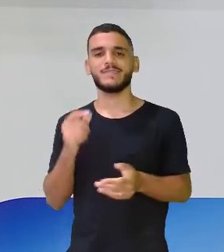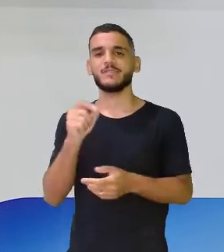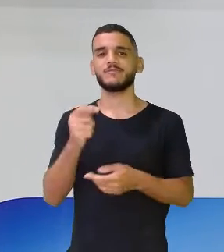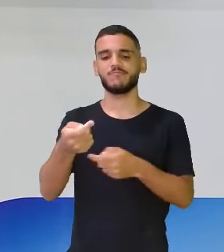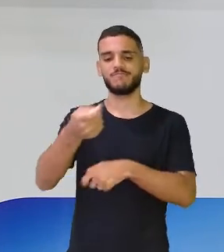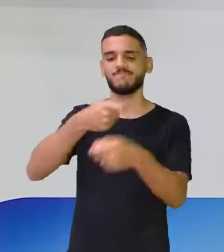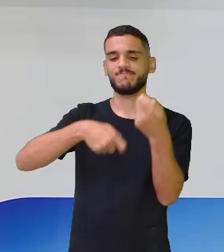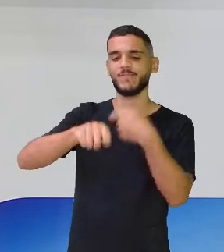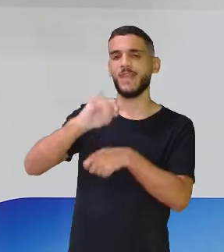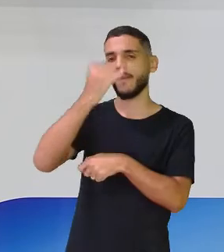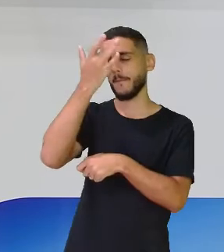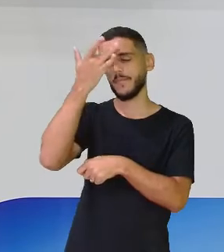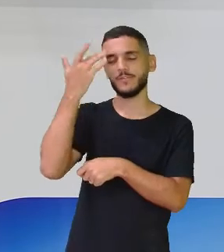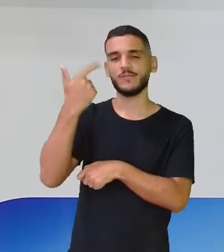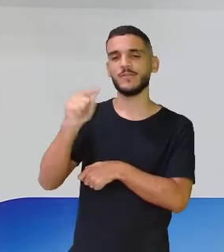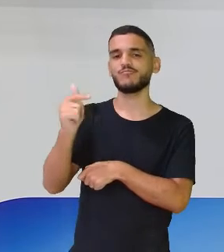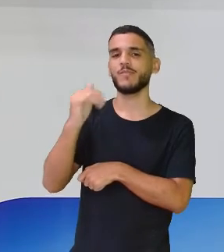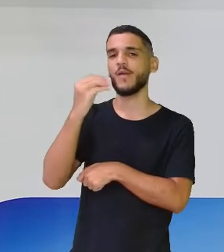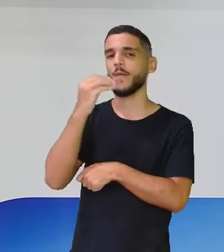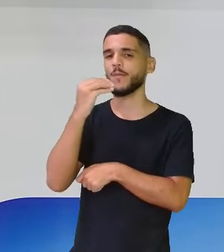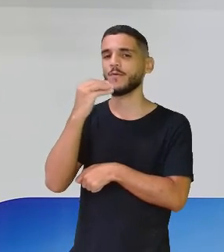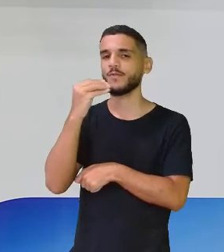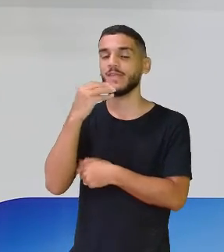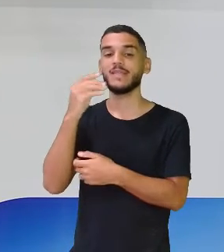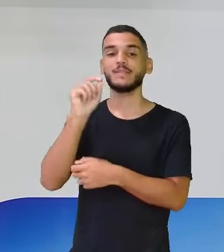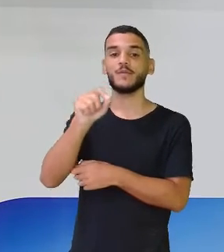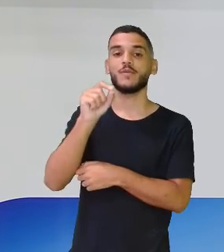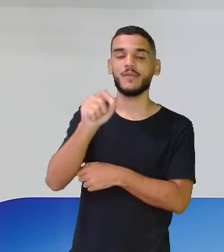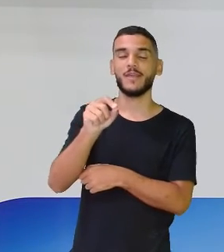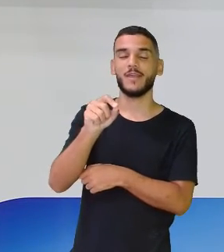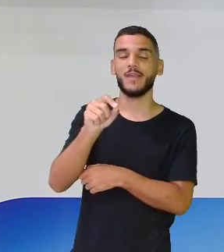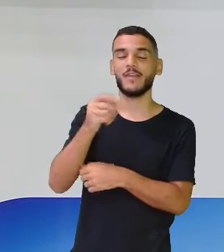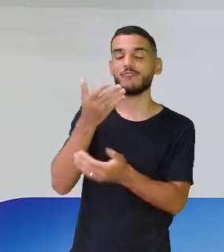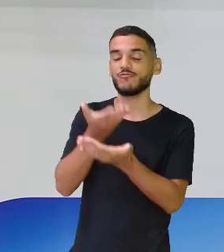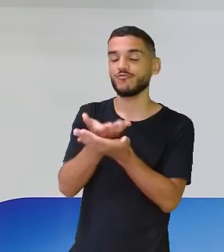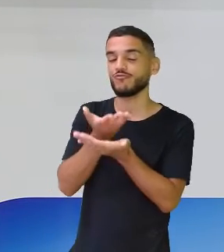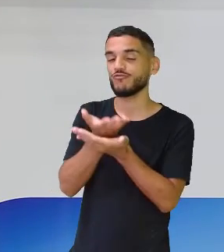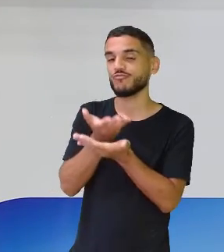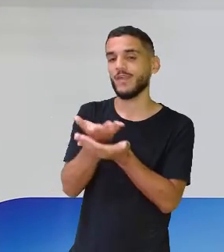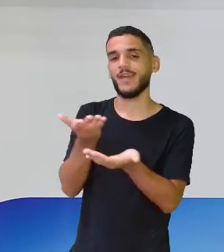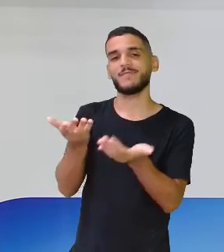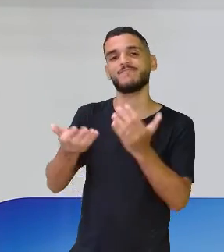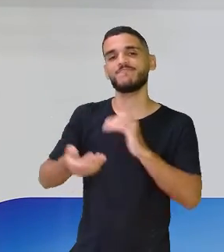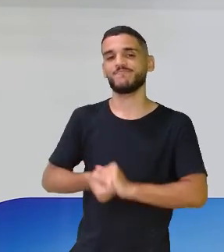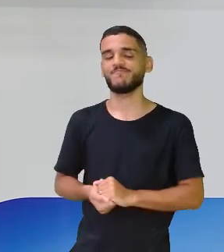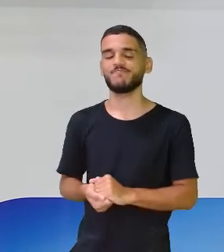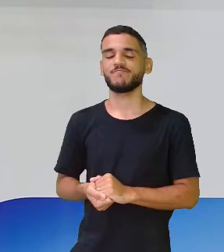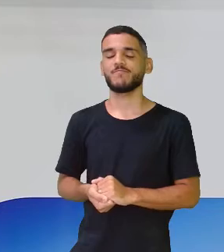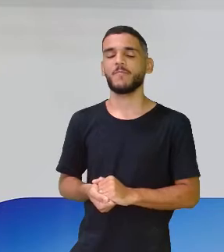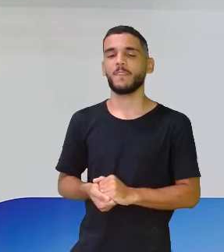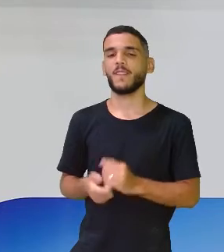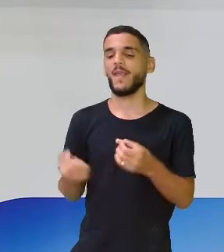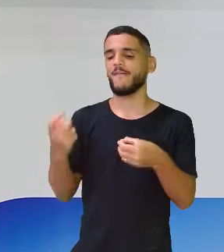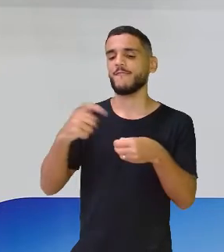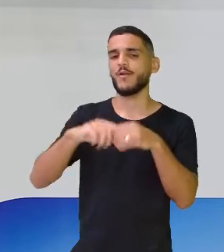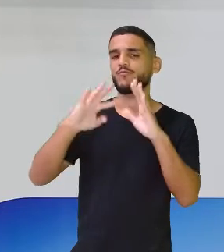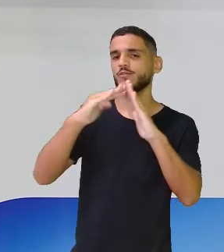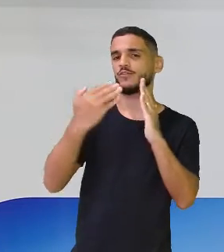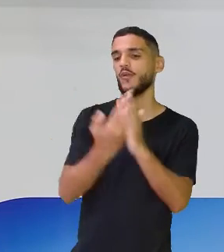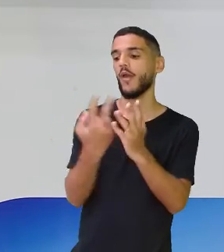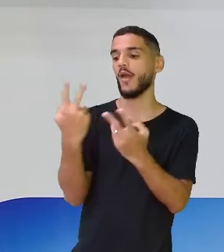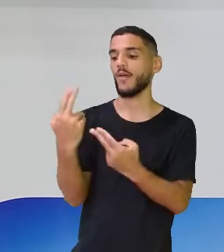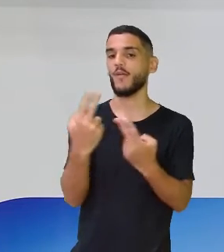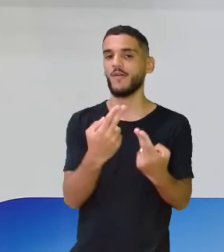de estudar no tempo adequado. E aí voltam à escola com essa garra que vocês têm. Parabéns.